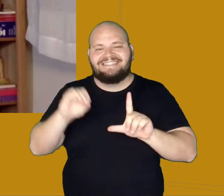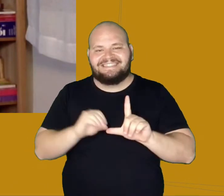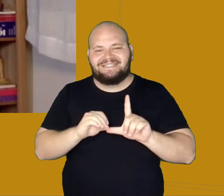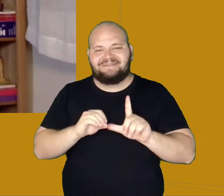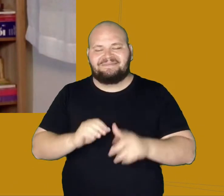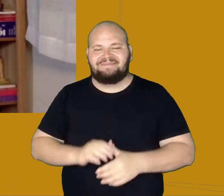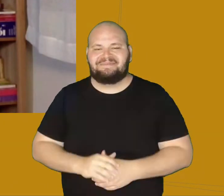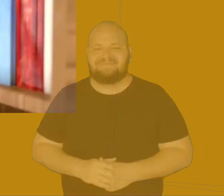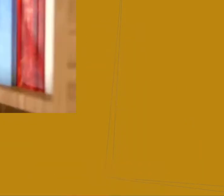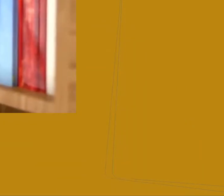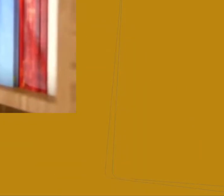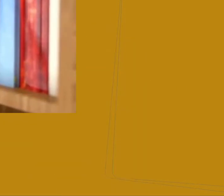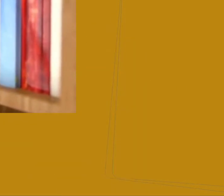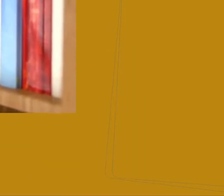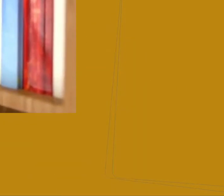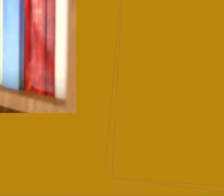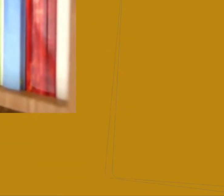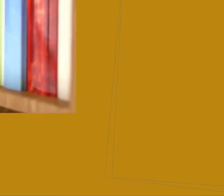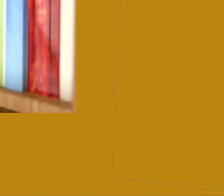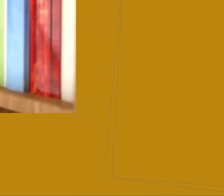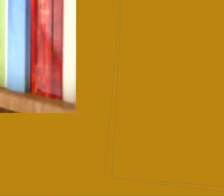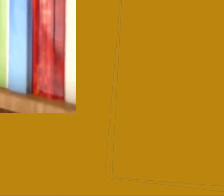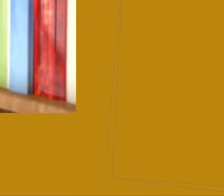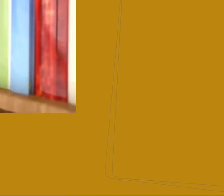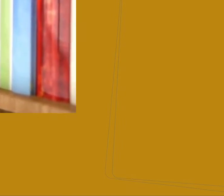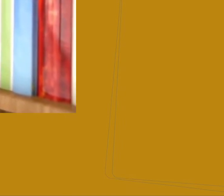é o Letras na Rede.